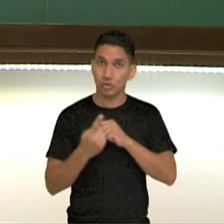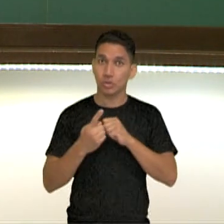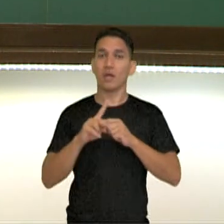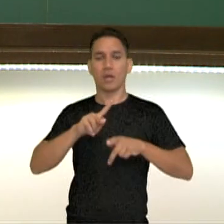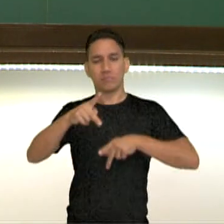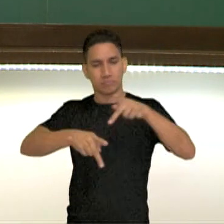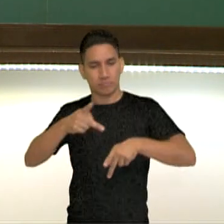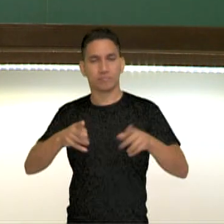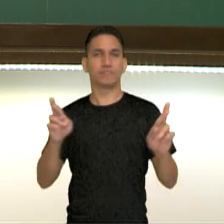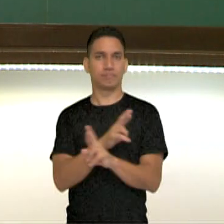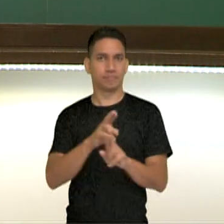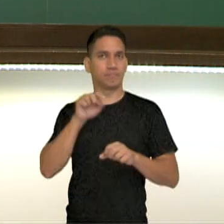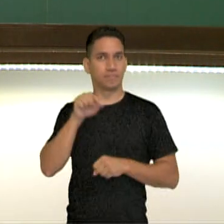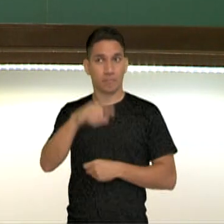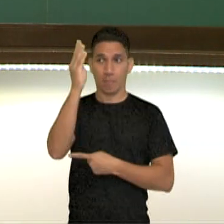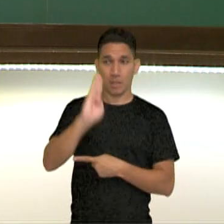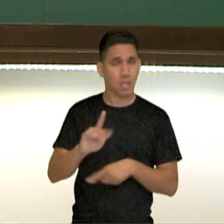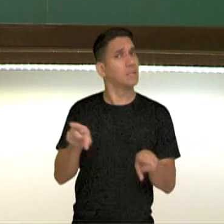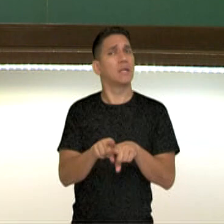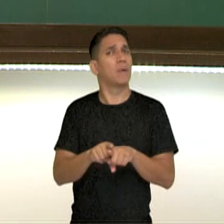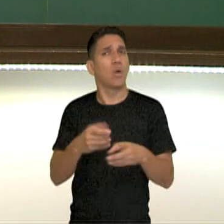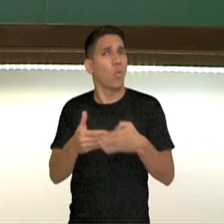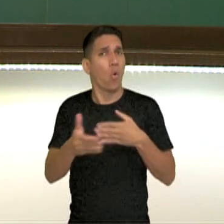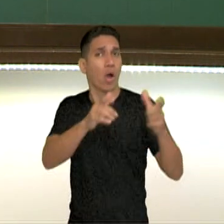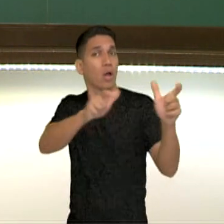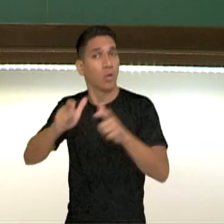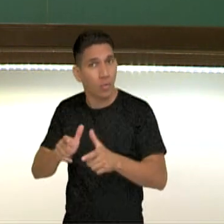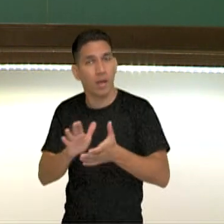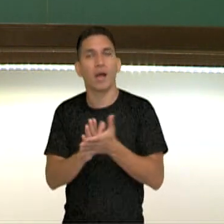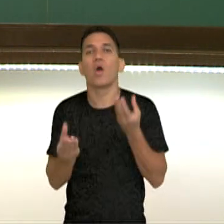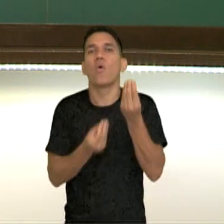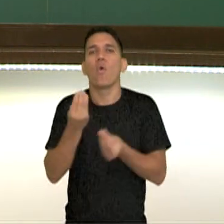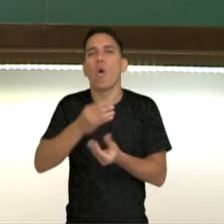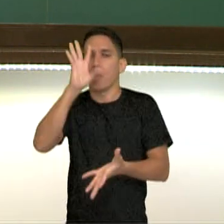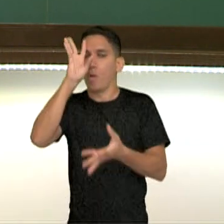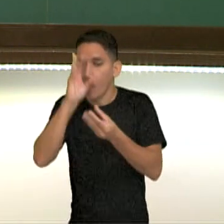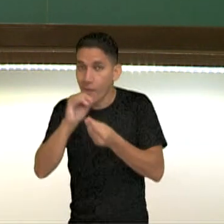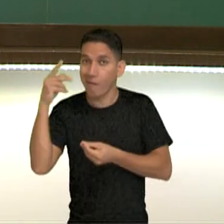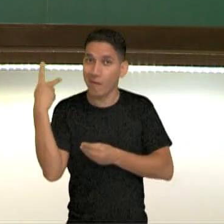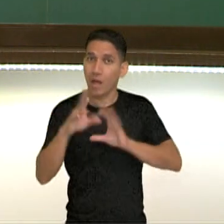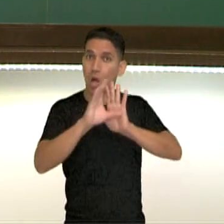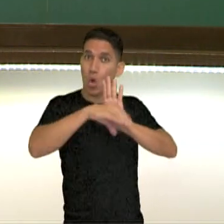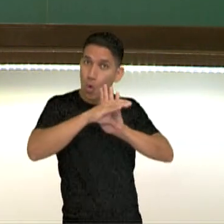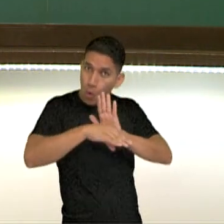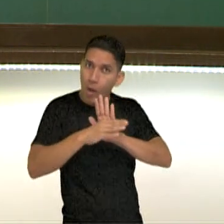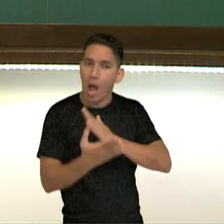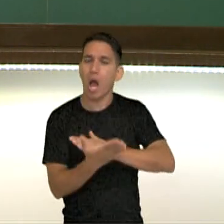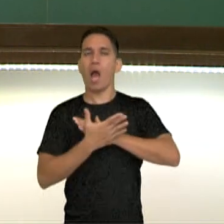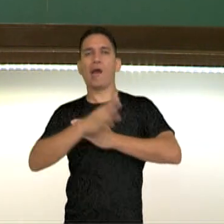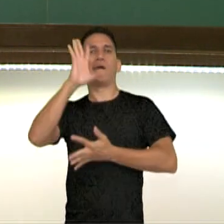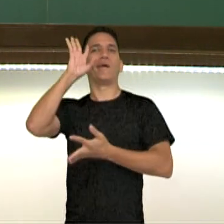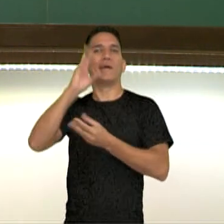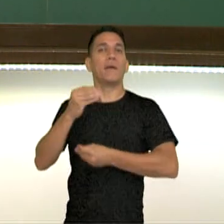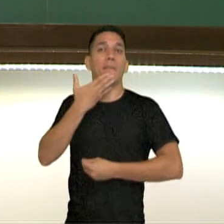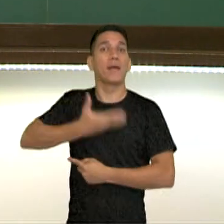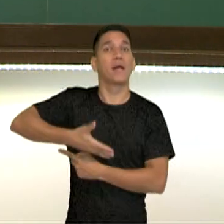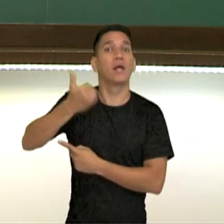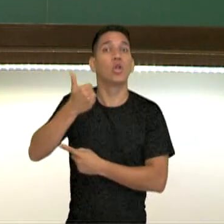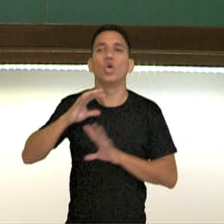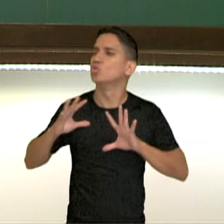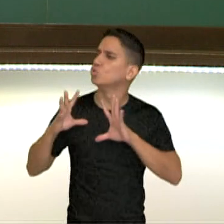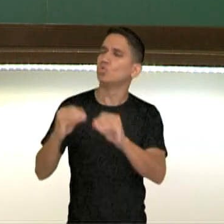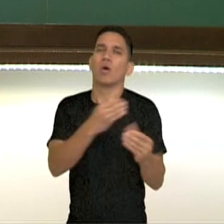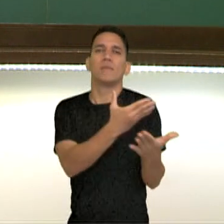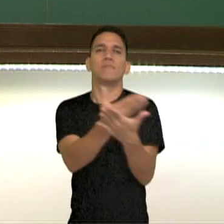brasileira e sobre a população de qualquer lugar. O entendimento desses conceitos faz com que a gente entenda todos